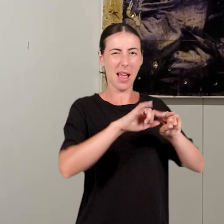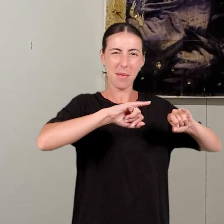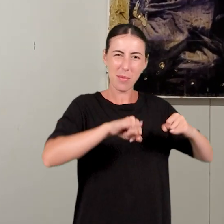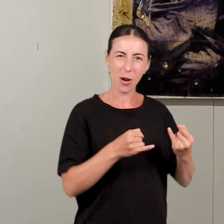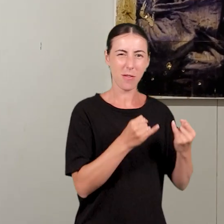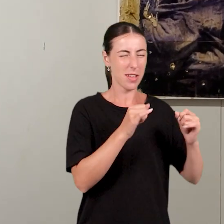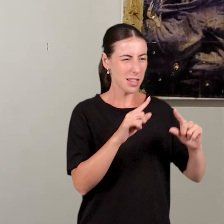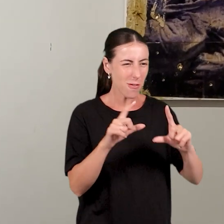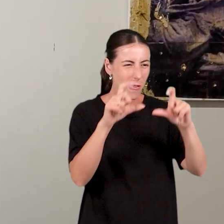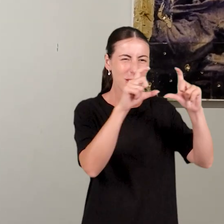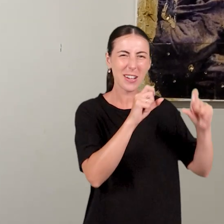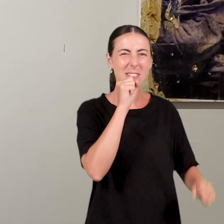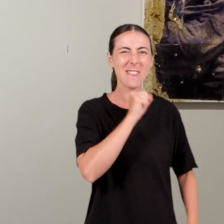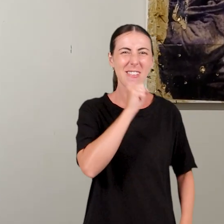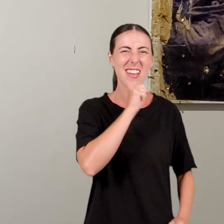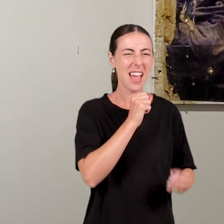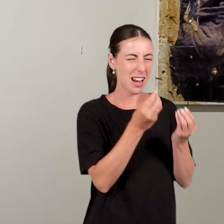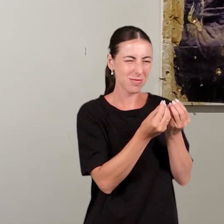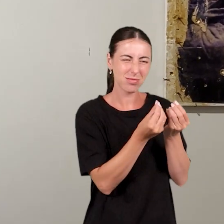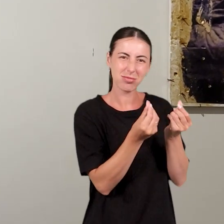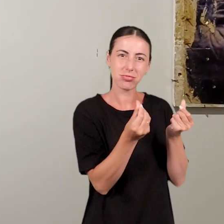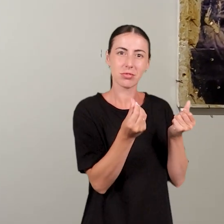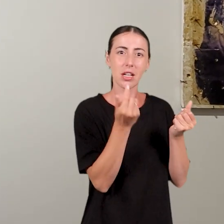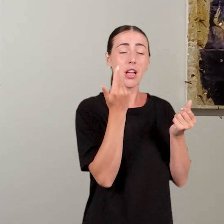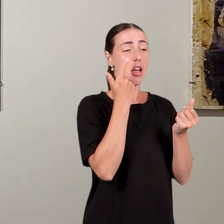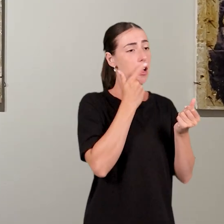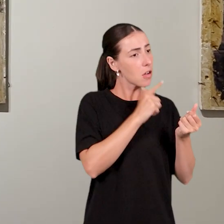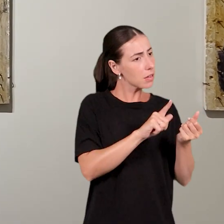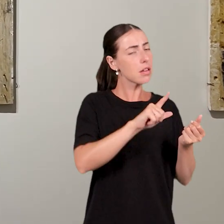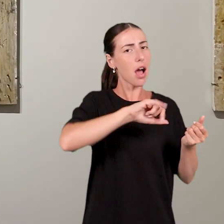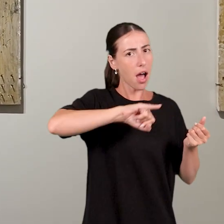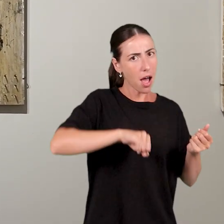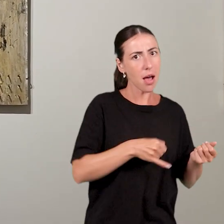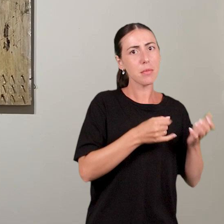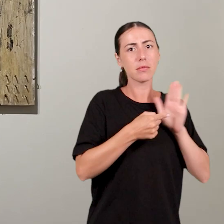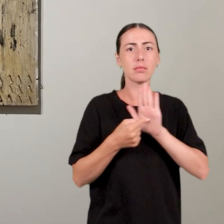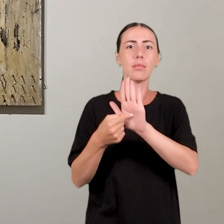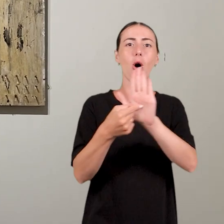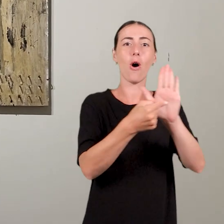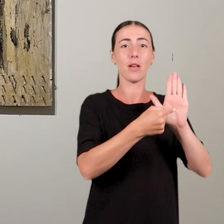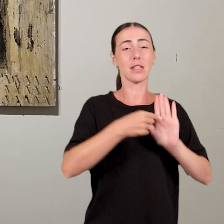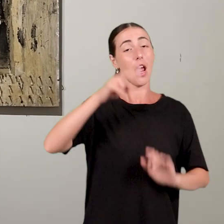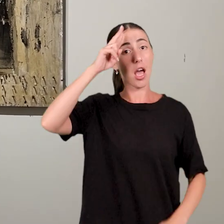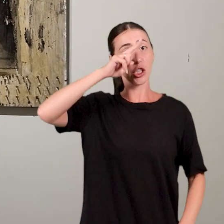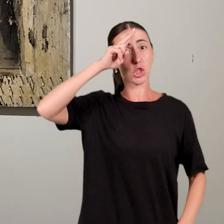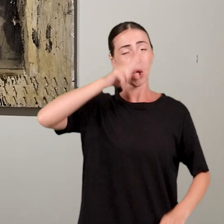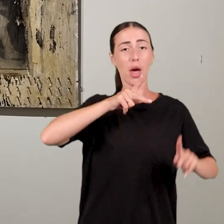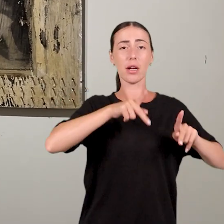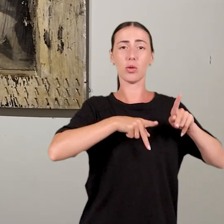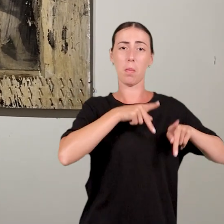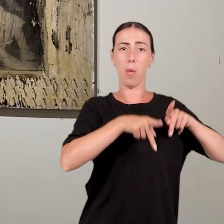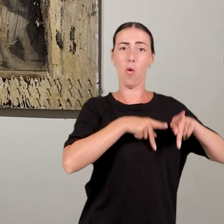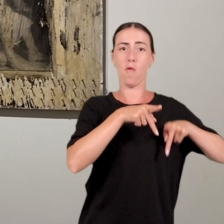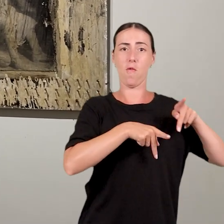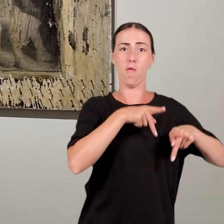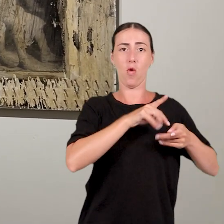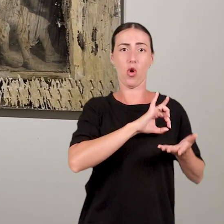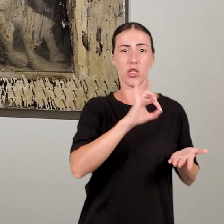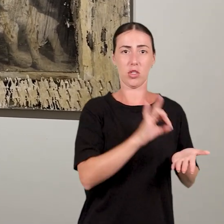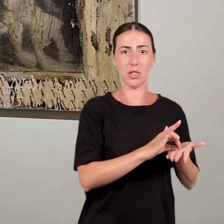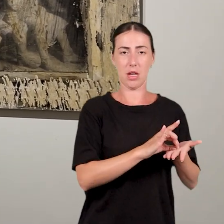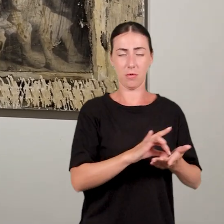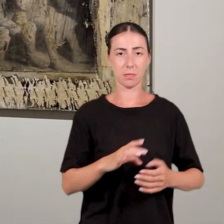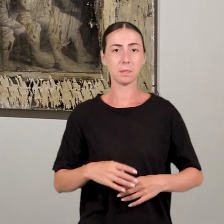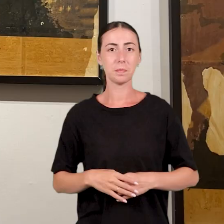da deteriorização de fotografia, devolvendo à imagem a angústia que marcou e segue marcando a história dos